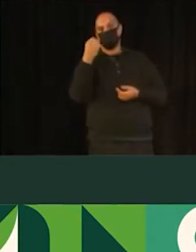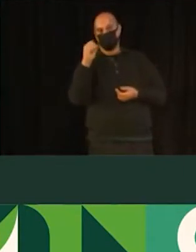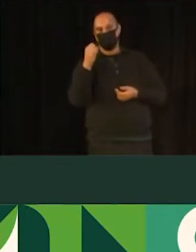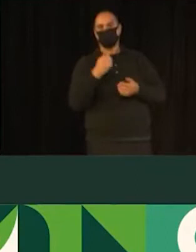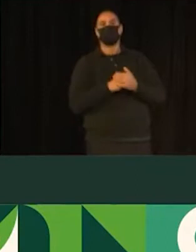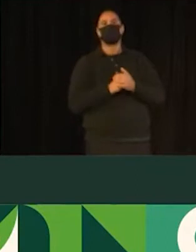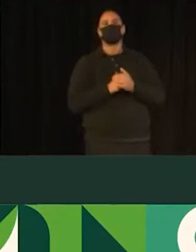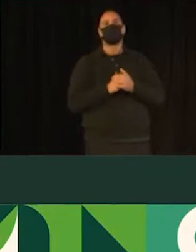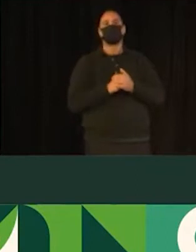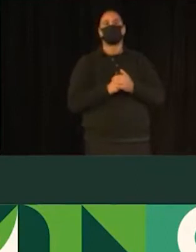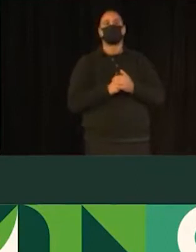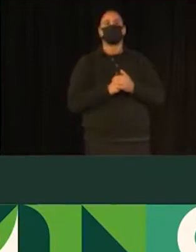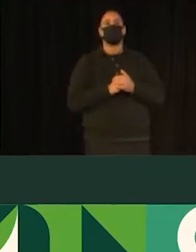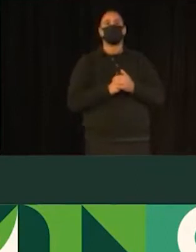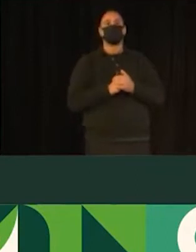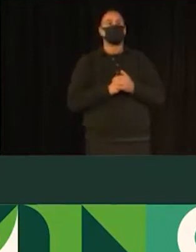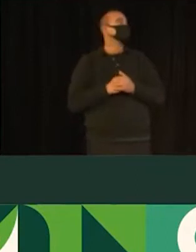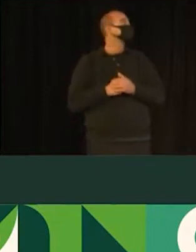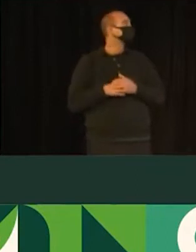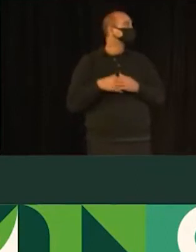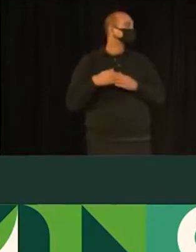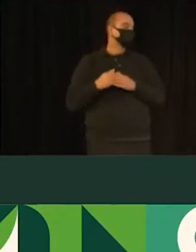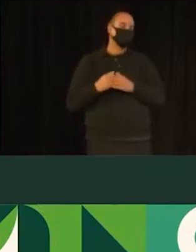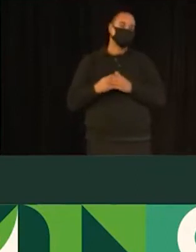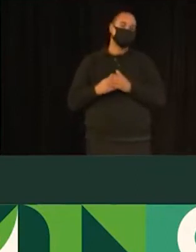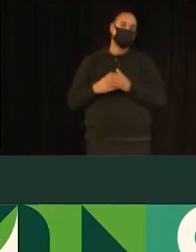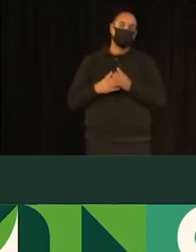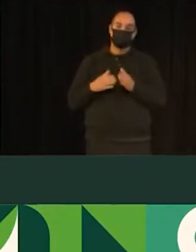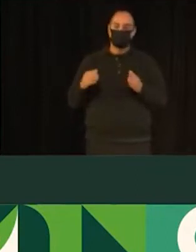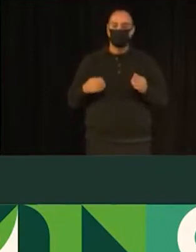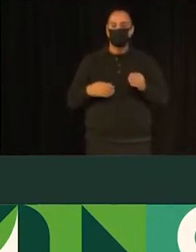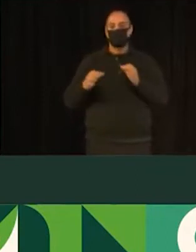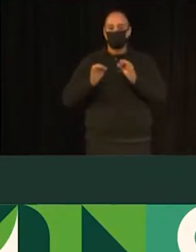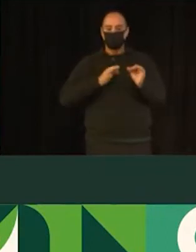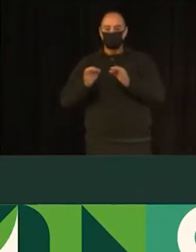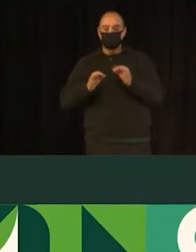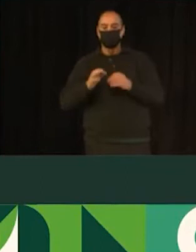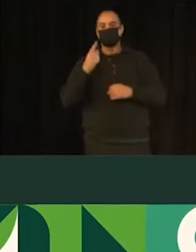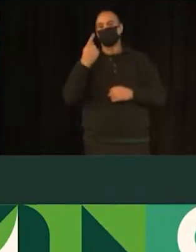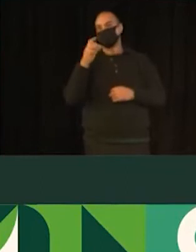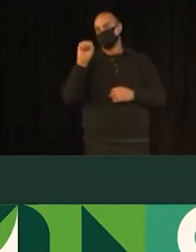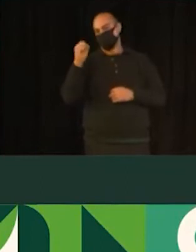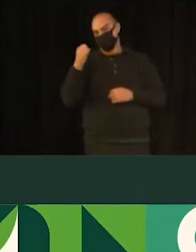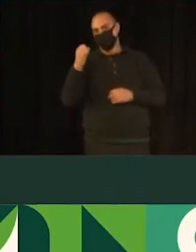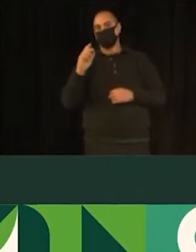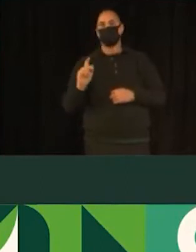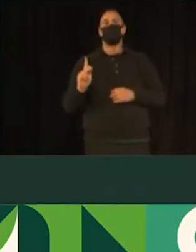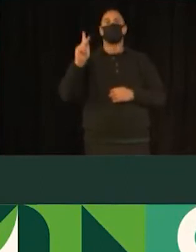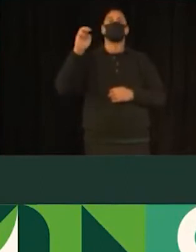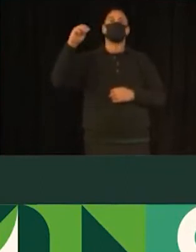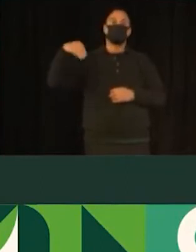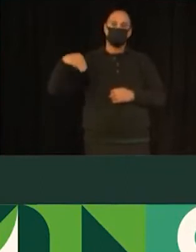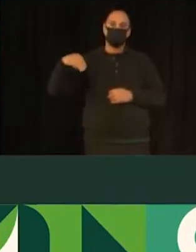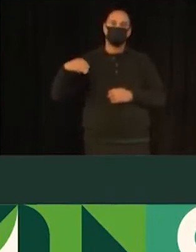Aqui a implantação gerada, então, são 18 quilômetros de vias, 24 estações. Ao longo das estações